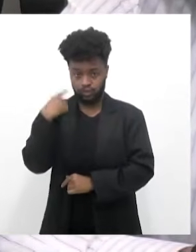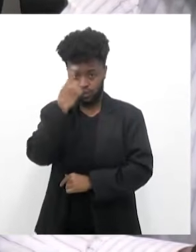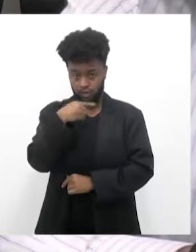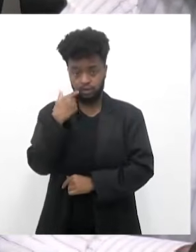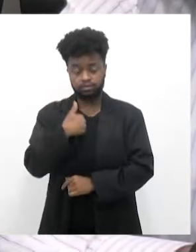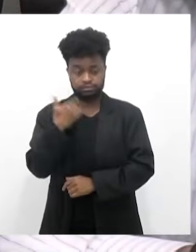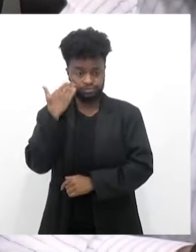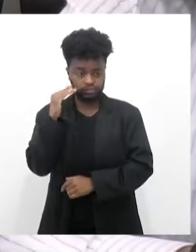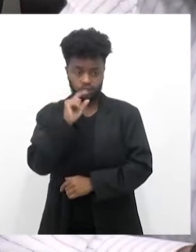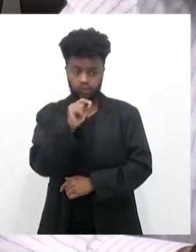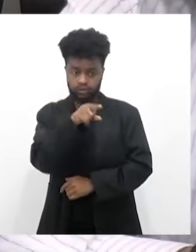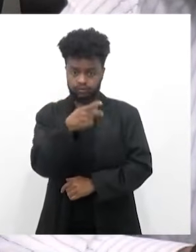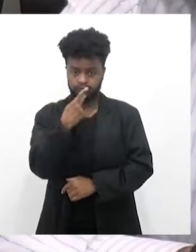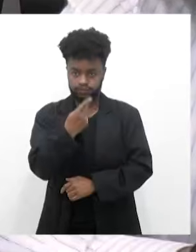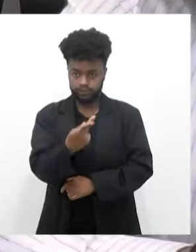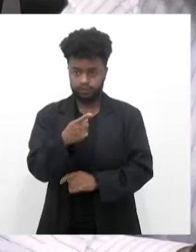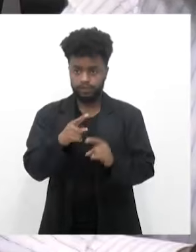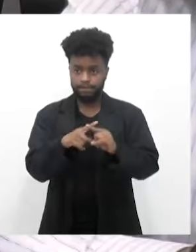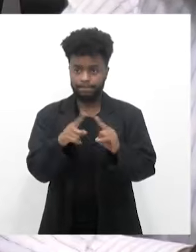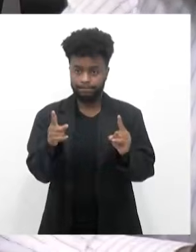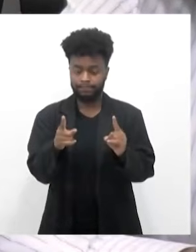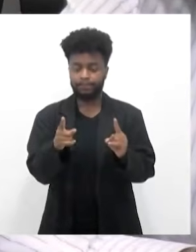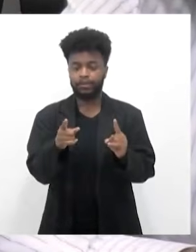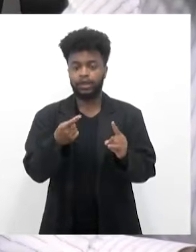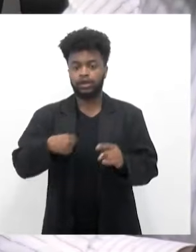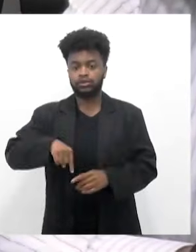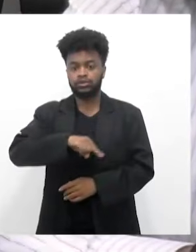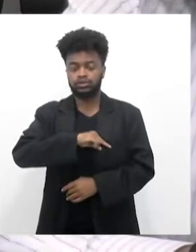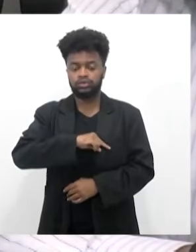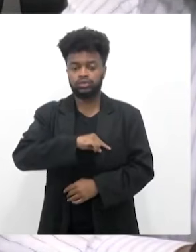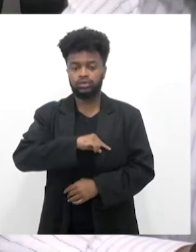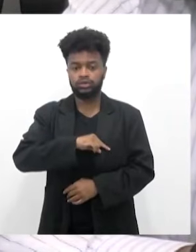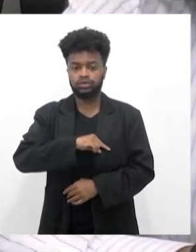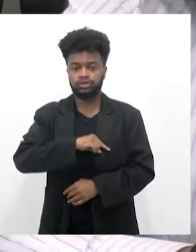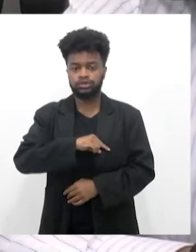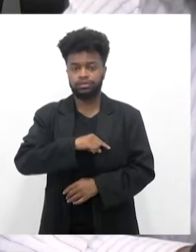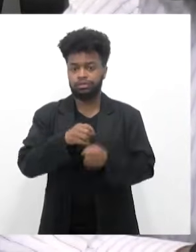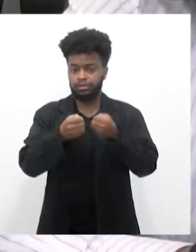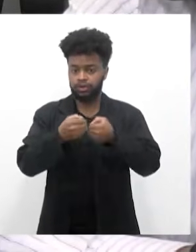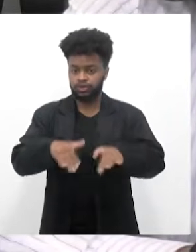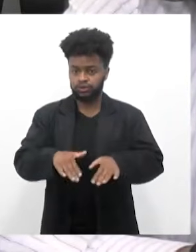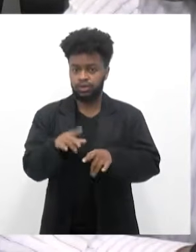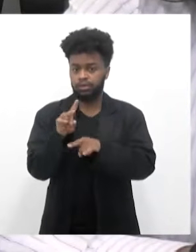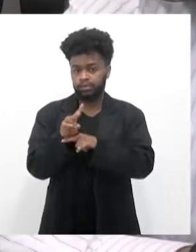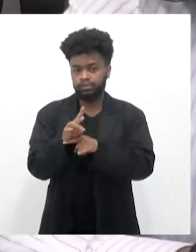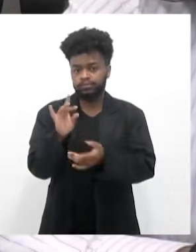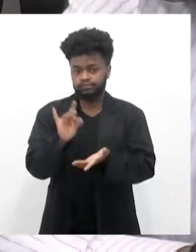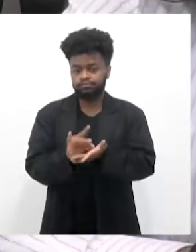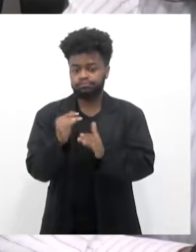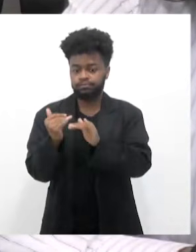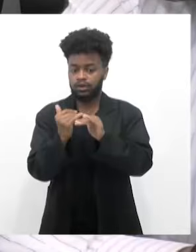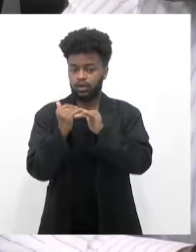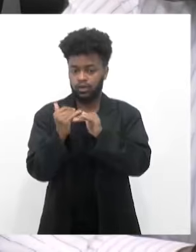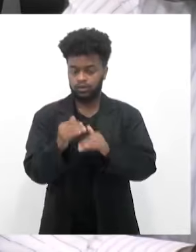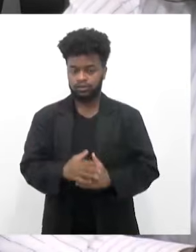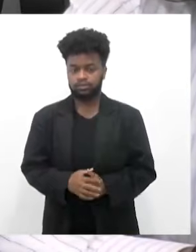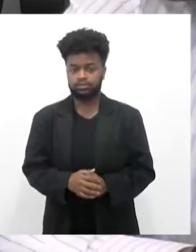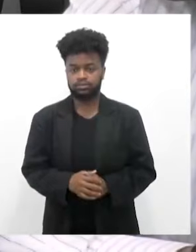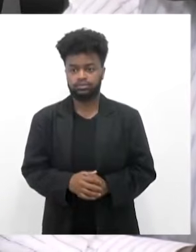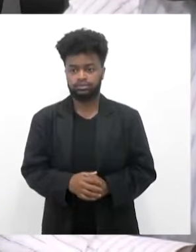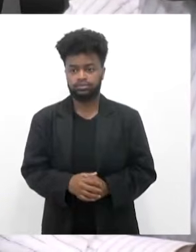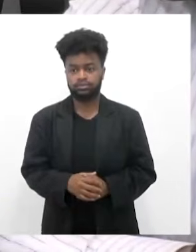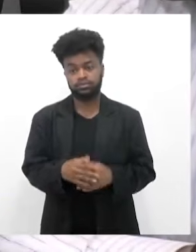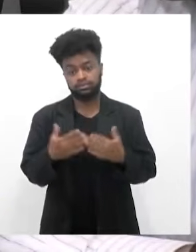foi colocado, a gente iria fragilizar a proteção real da igualdade.